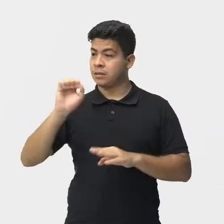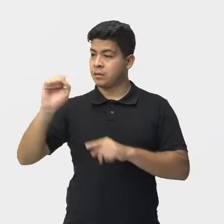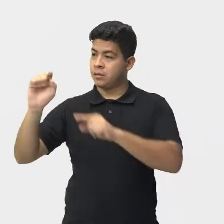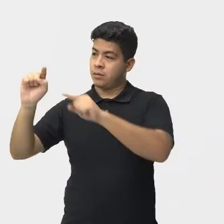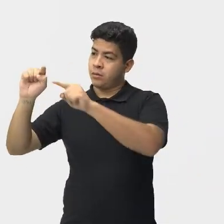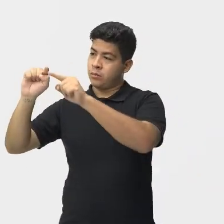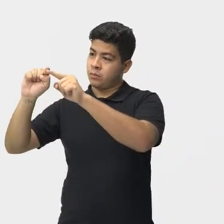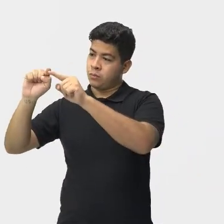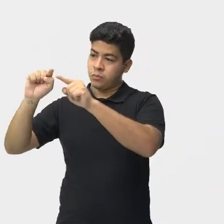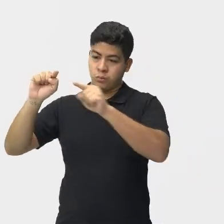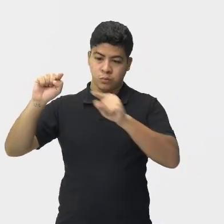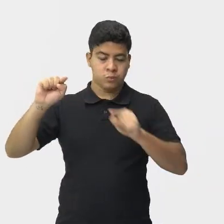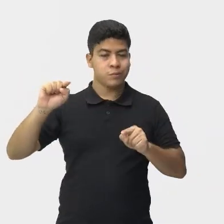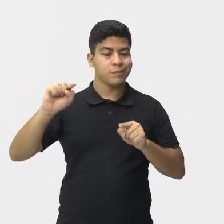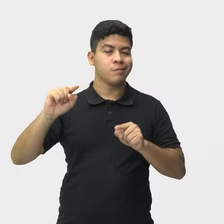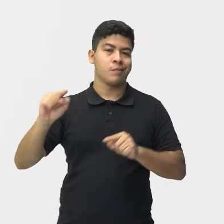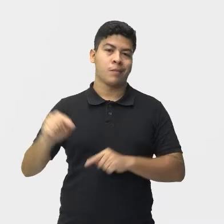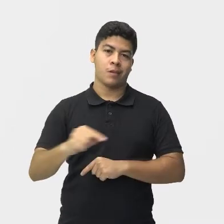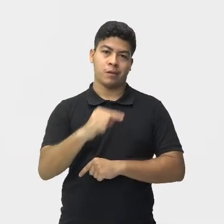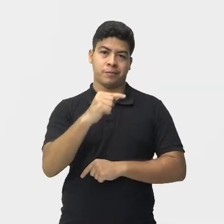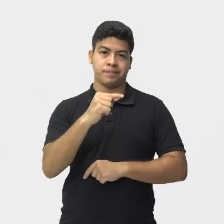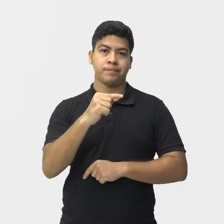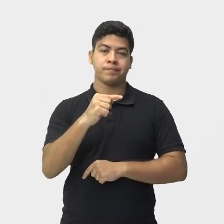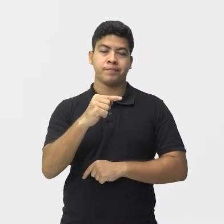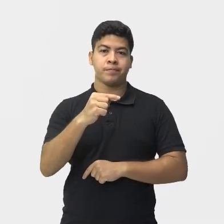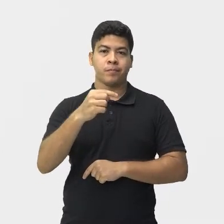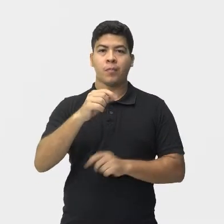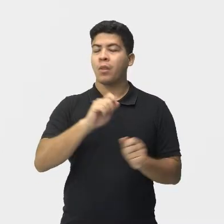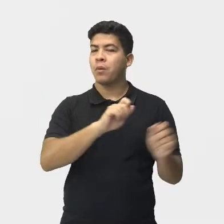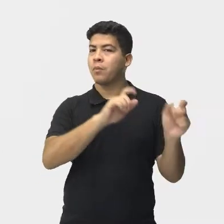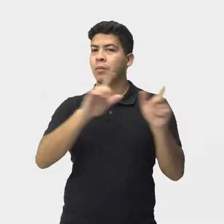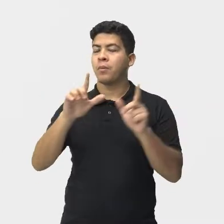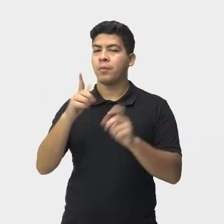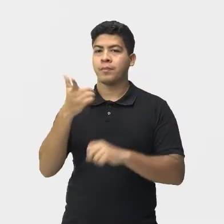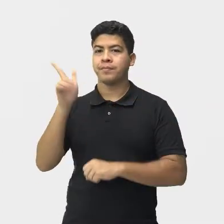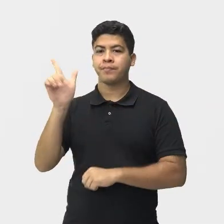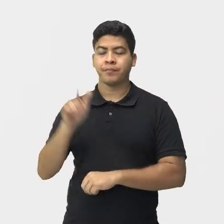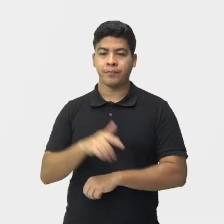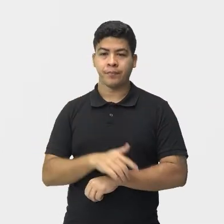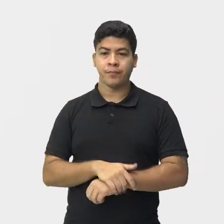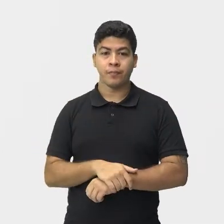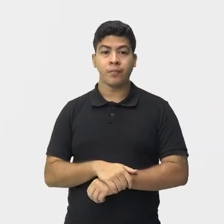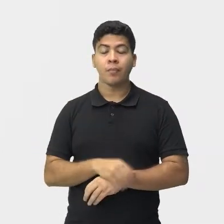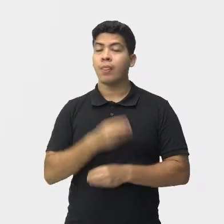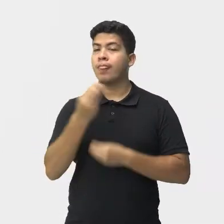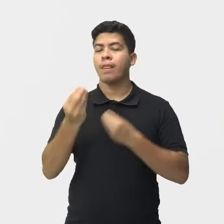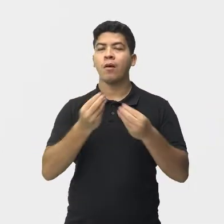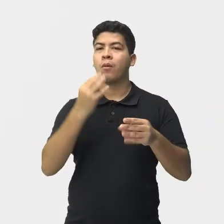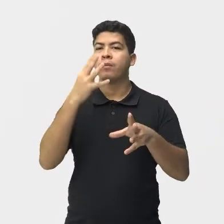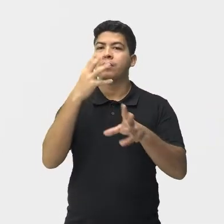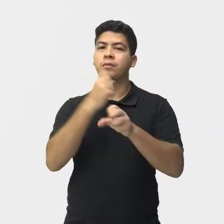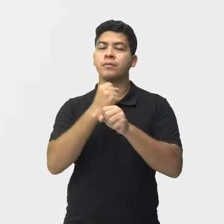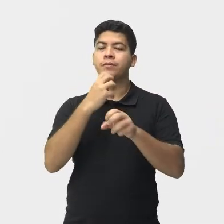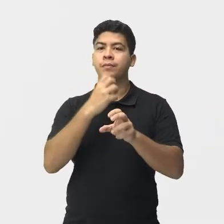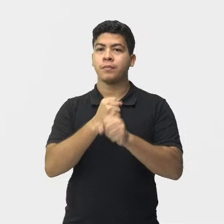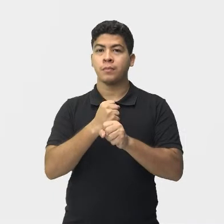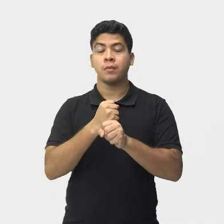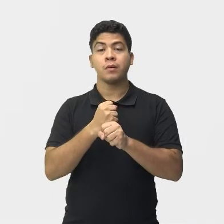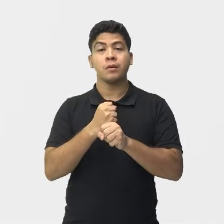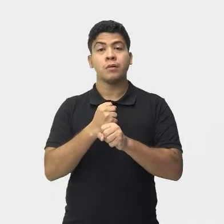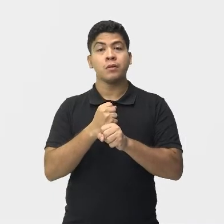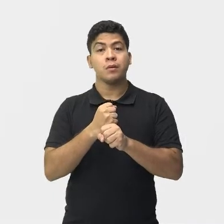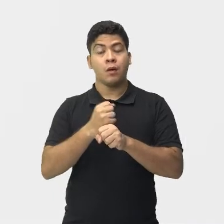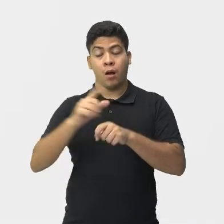negativa. Vamos aí para a nossa próxima cartela, que é como se calcula a aceleração através